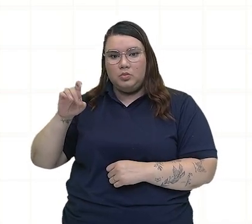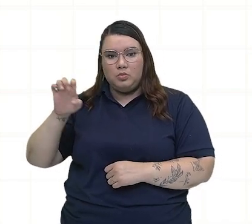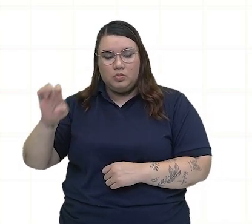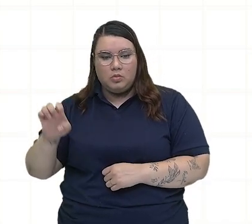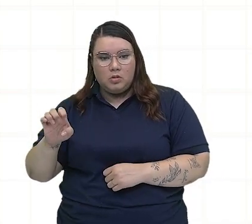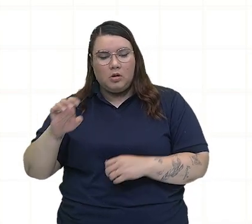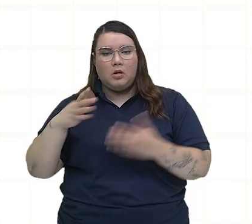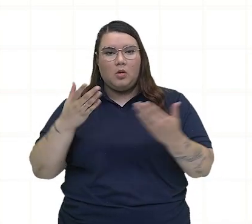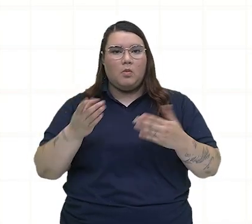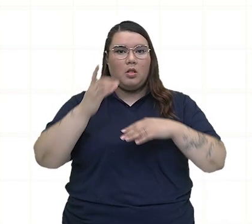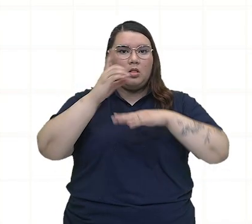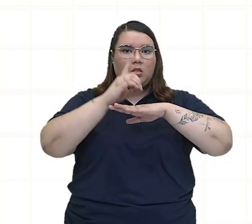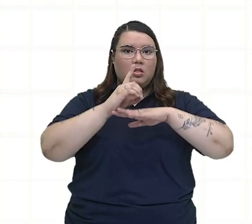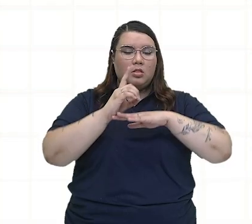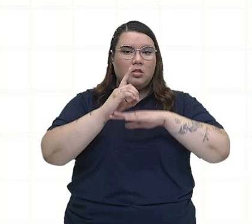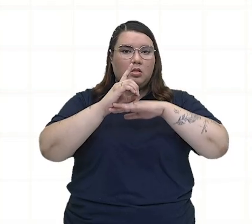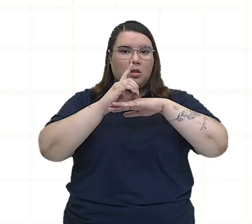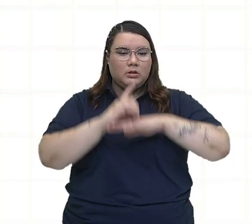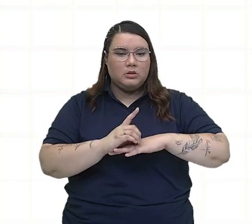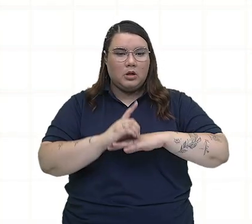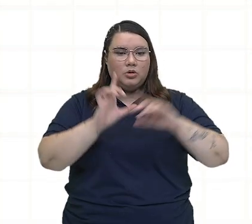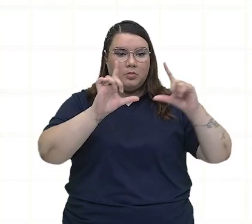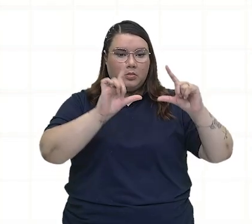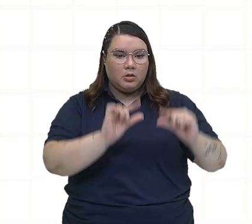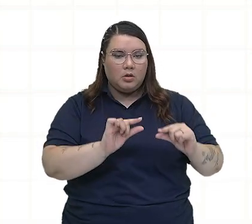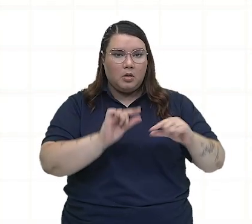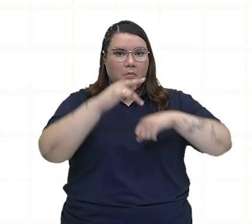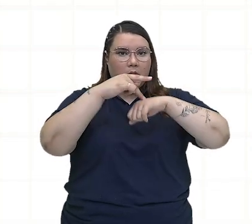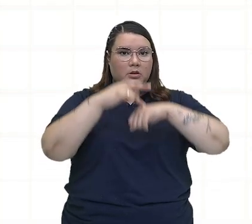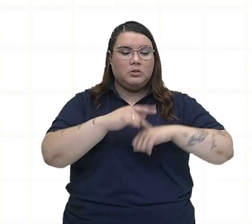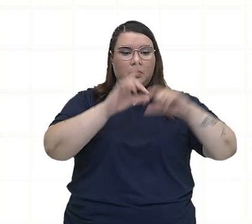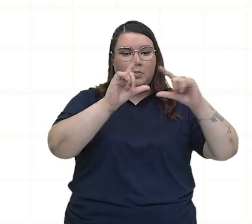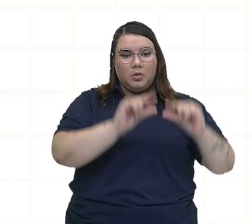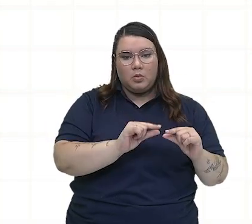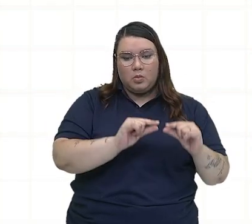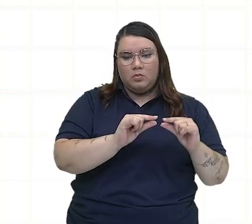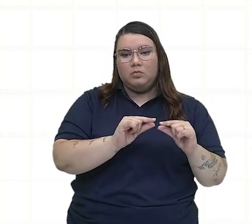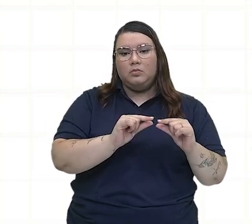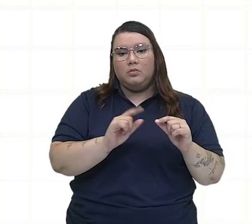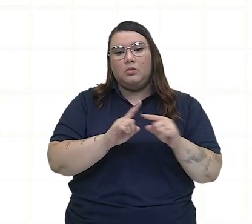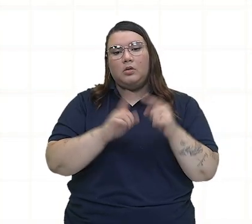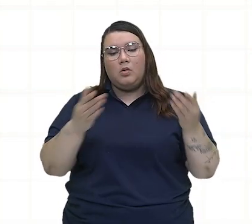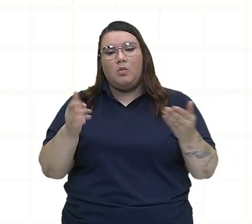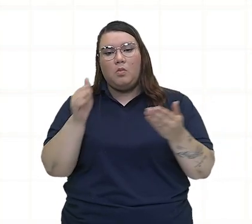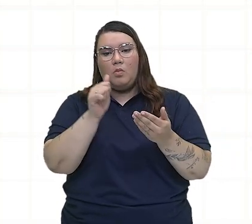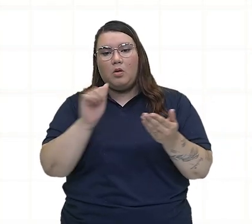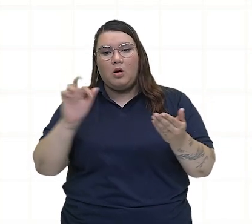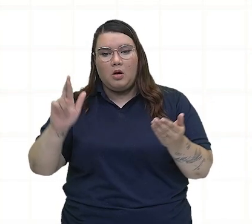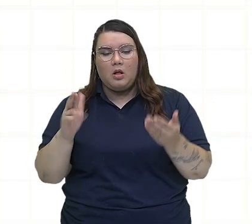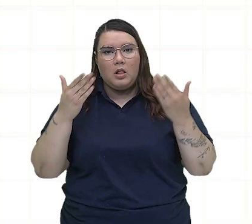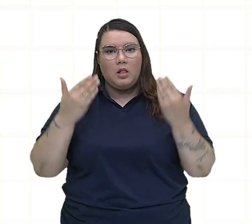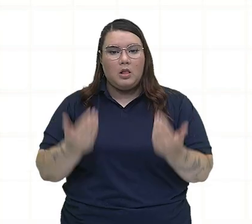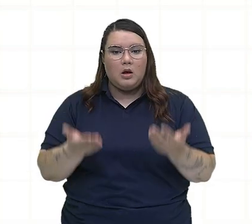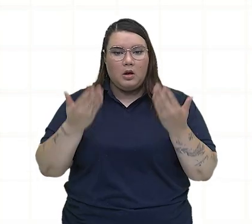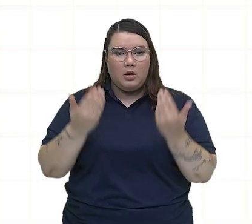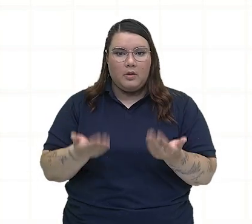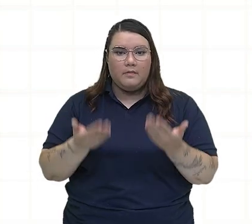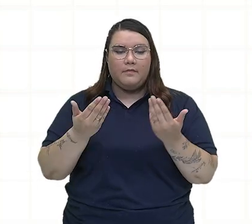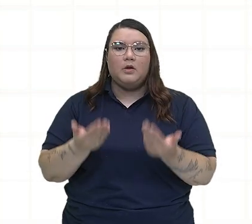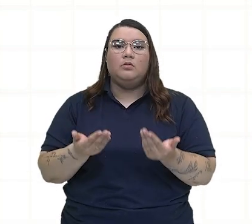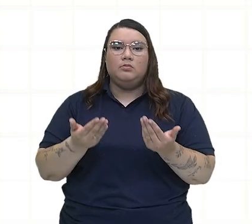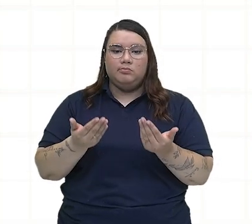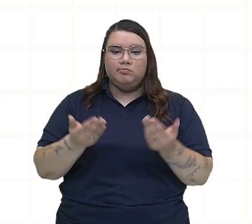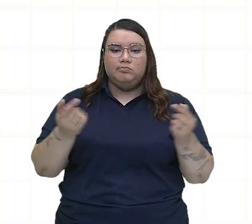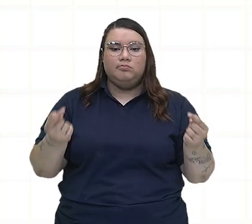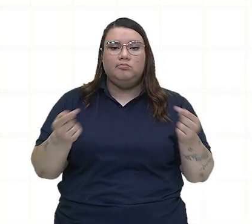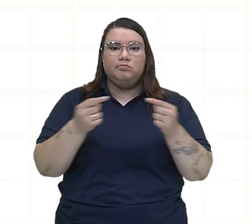há uma menor densidade, há uma menor pressão atmosférica. Da mesma forma, se há uma alta temperatura,